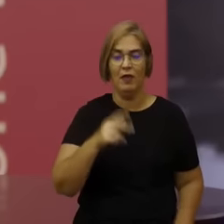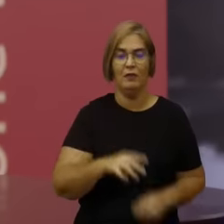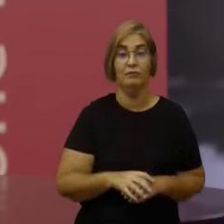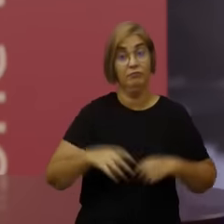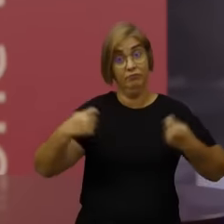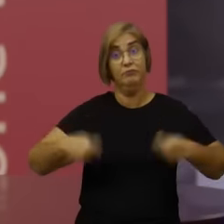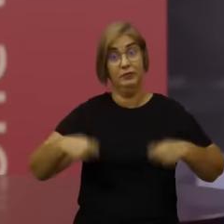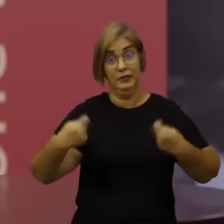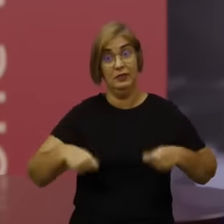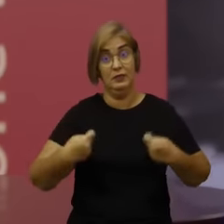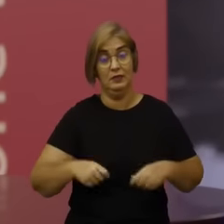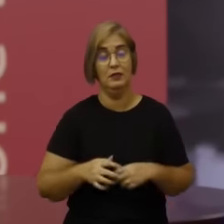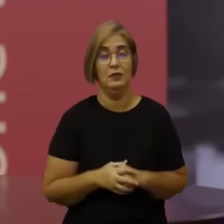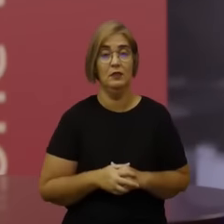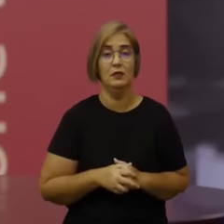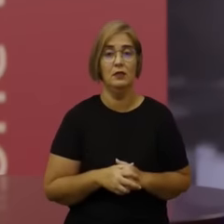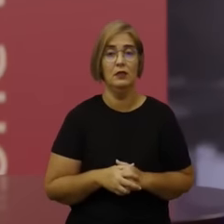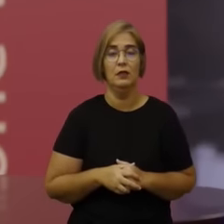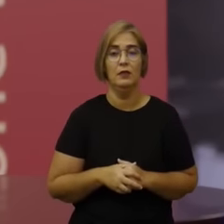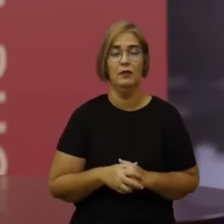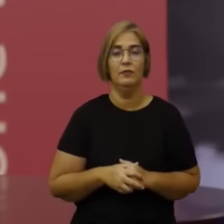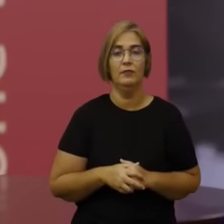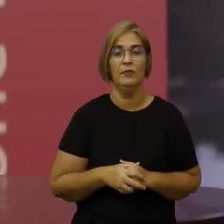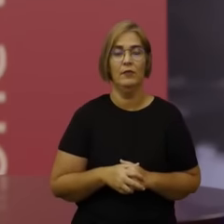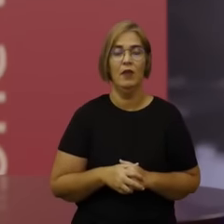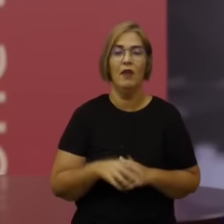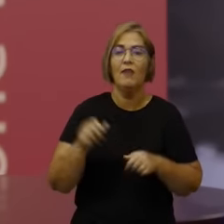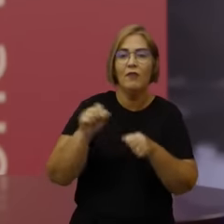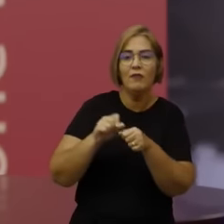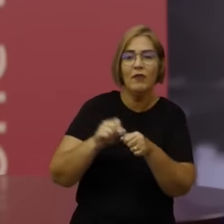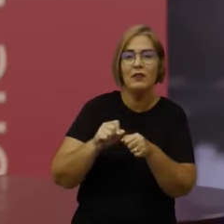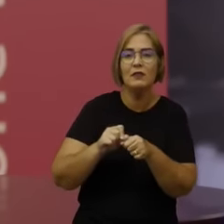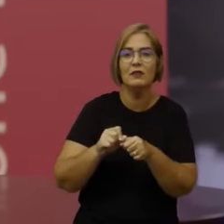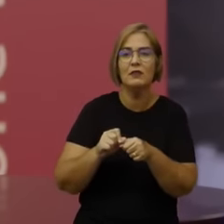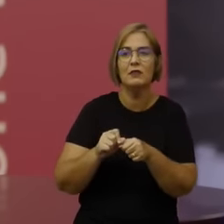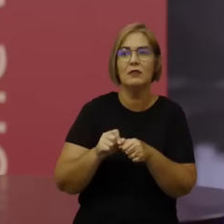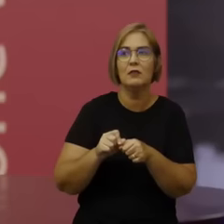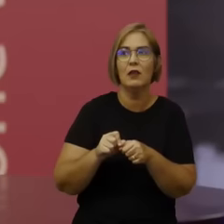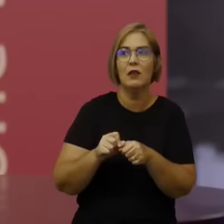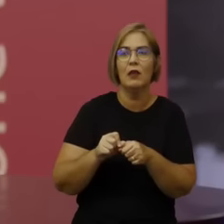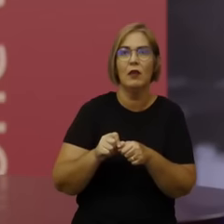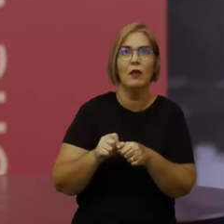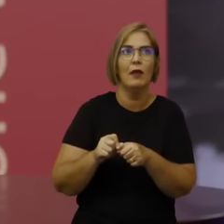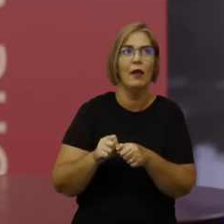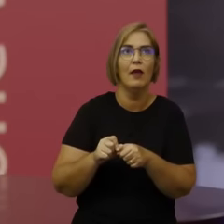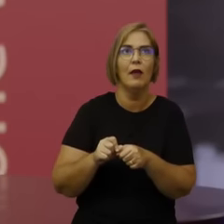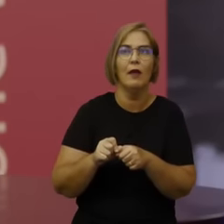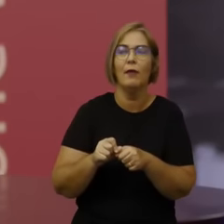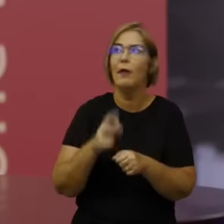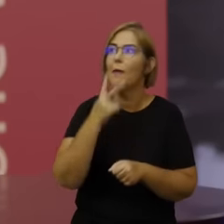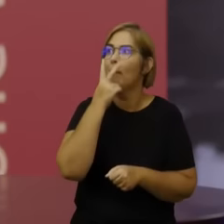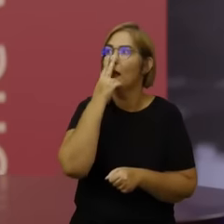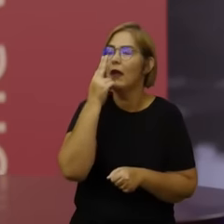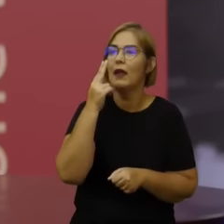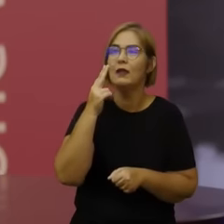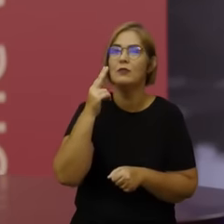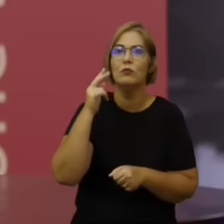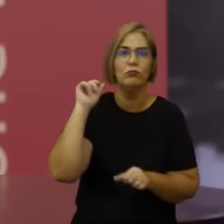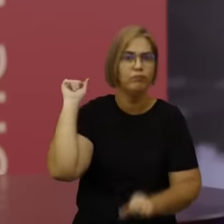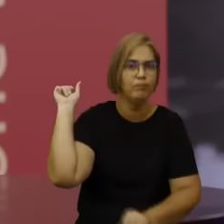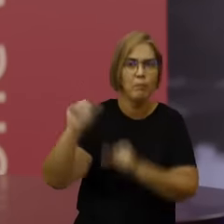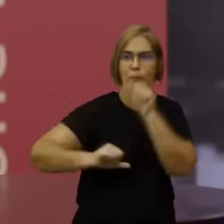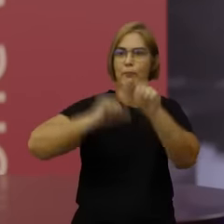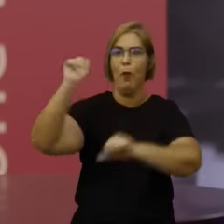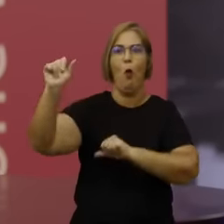passar eh ou realizar uma grande um grande salto. Esse salto é sempre um salto no escuro.